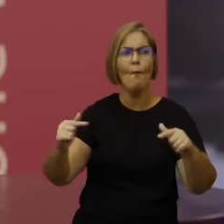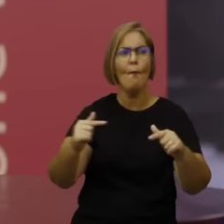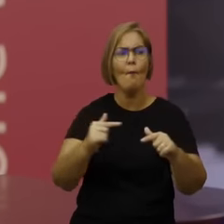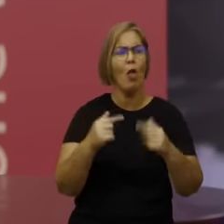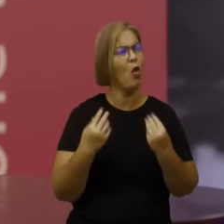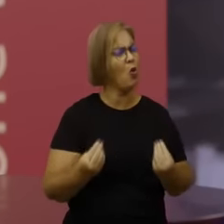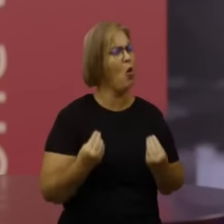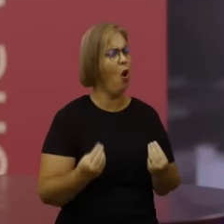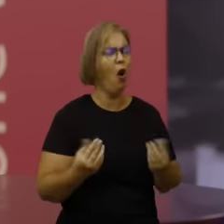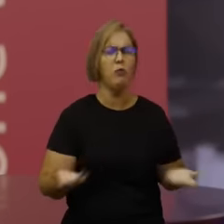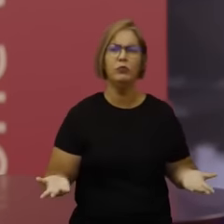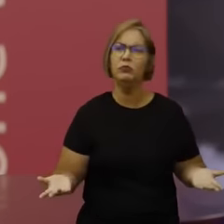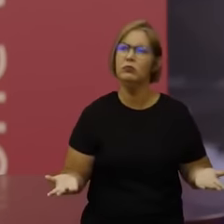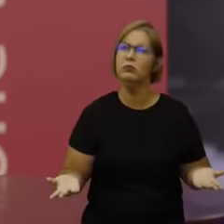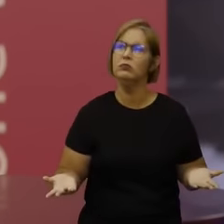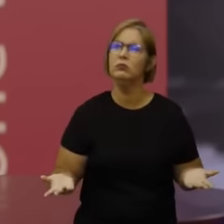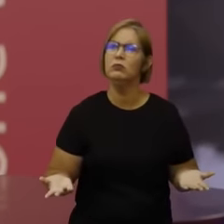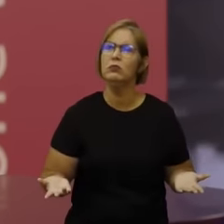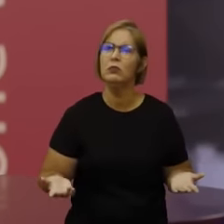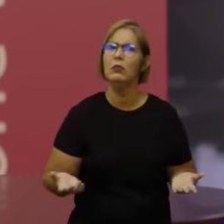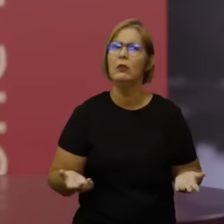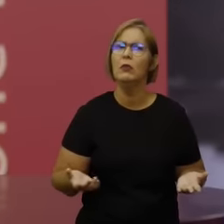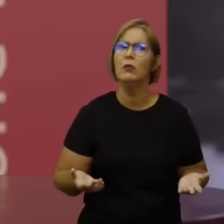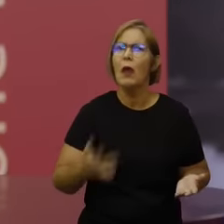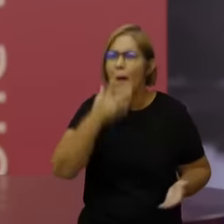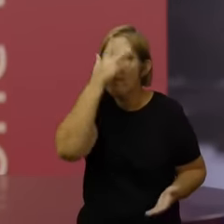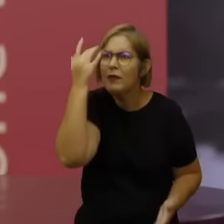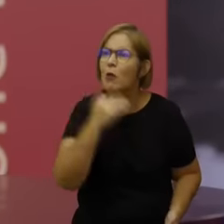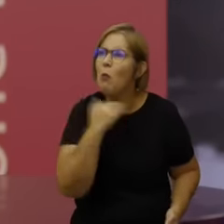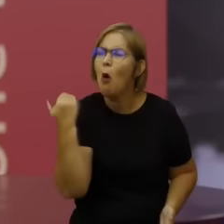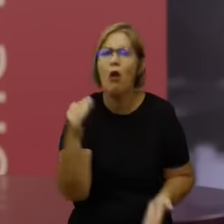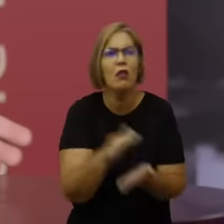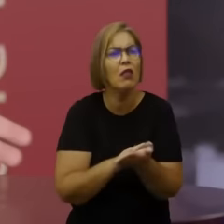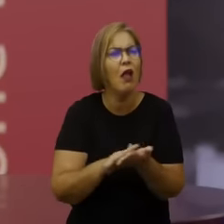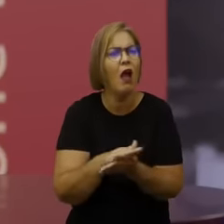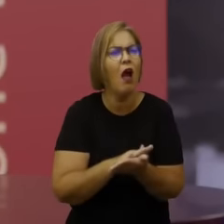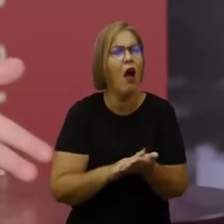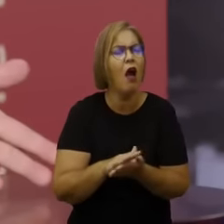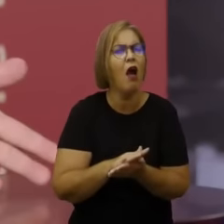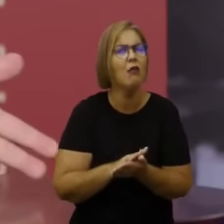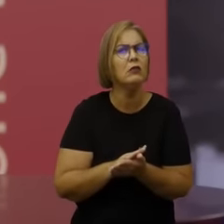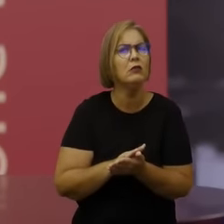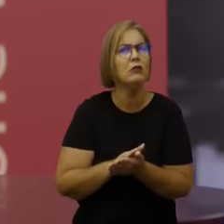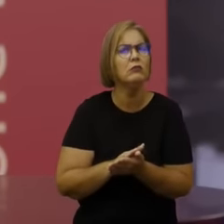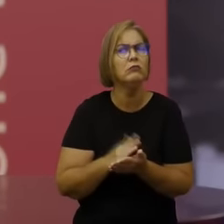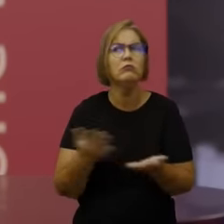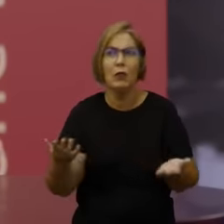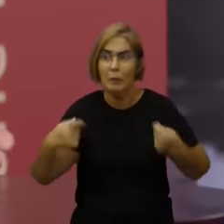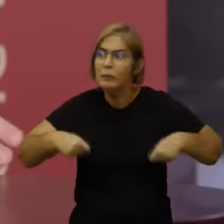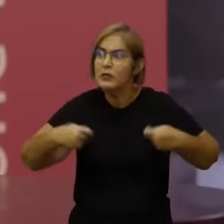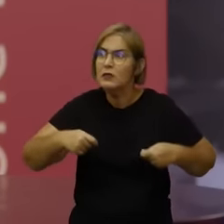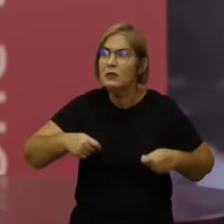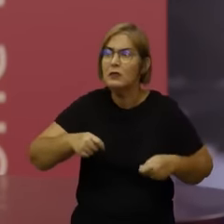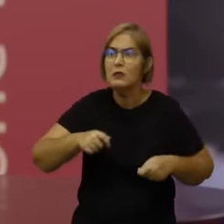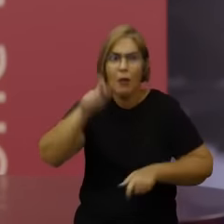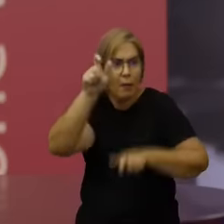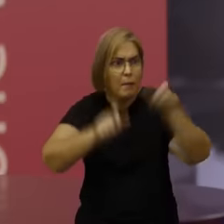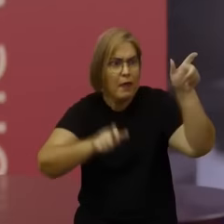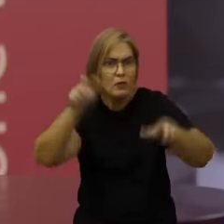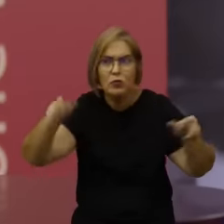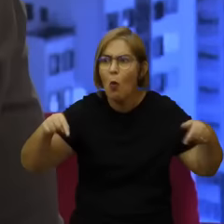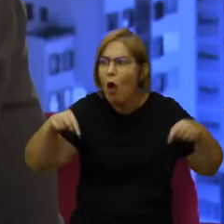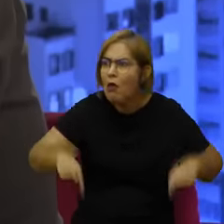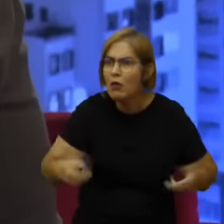Eh, onde estão as pessoas, né? Cadê? Eu preciso de gente aqui, não é? senão daqui a pouco isso aqui vai estar um